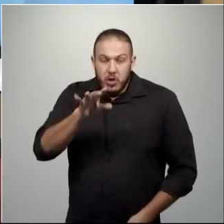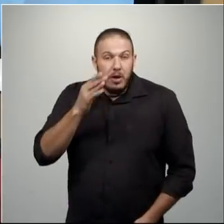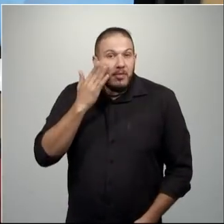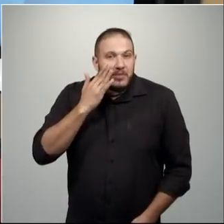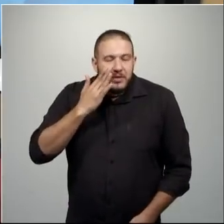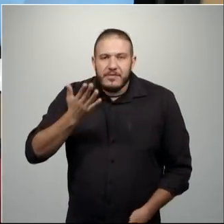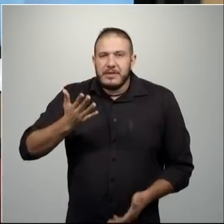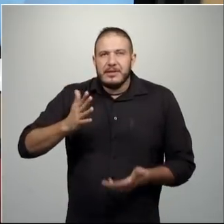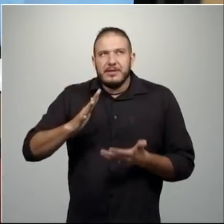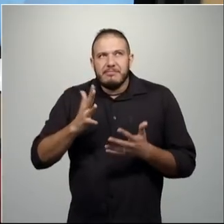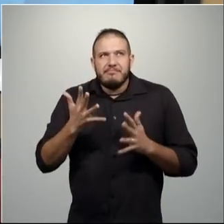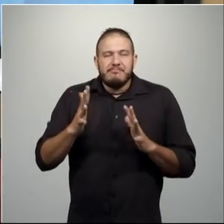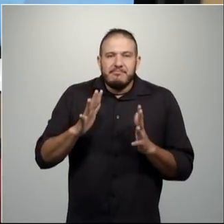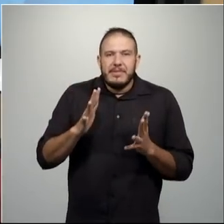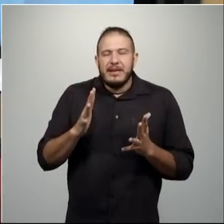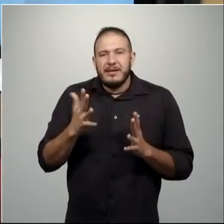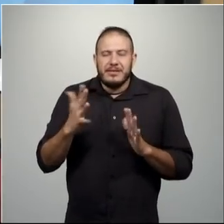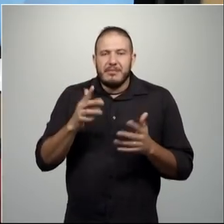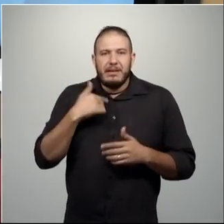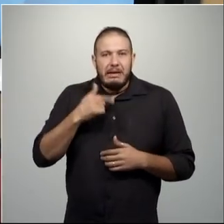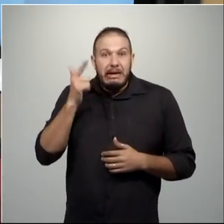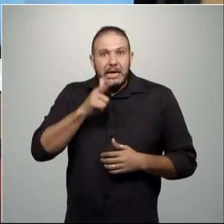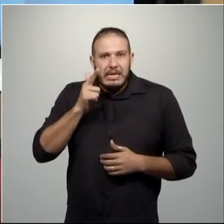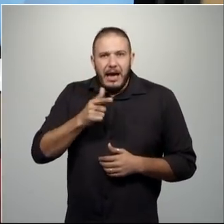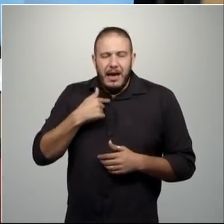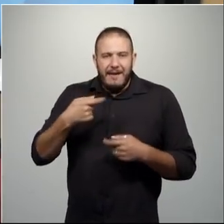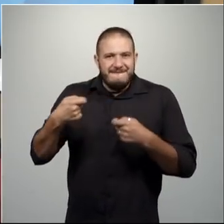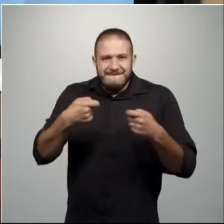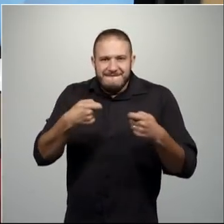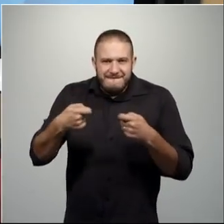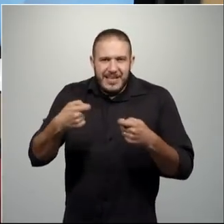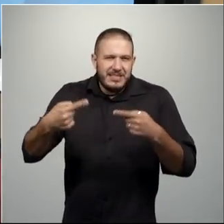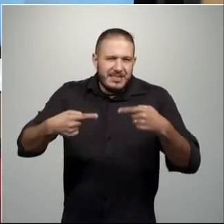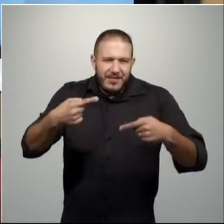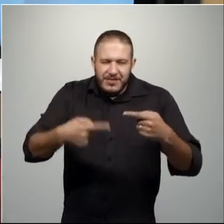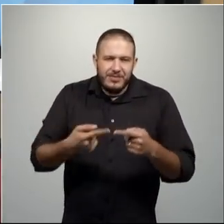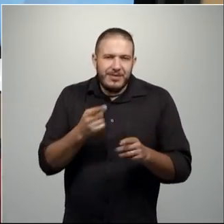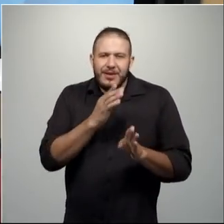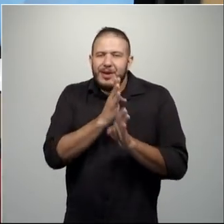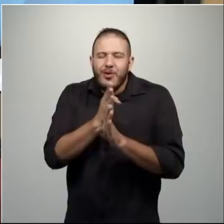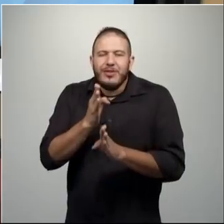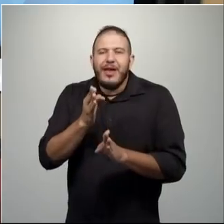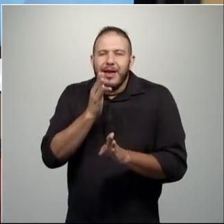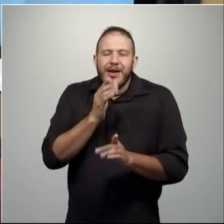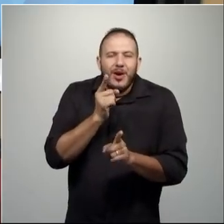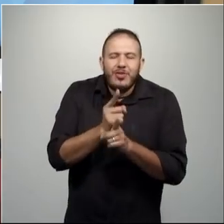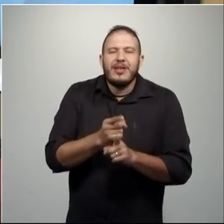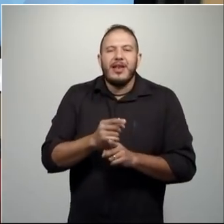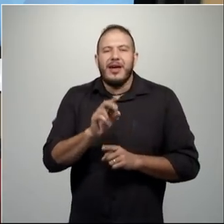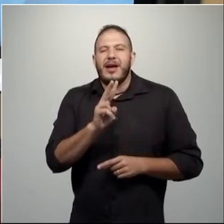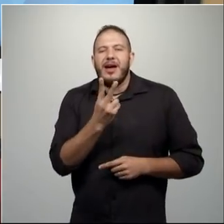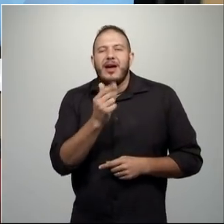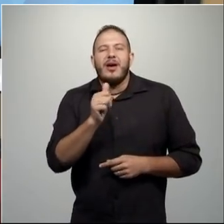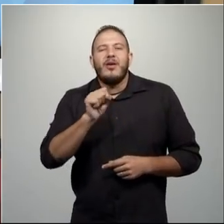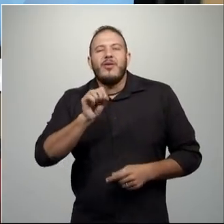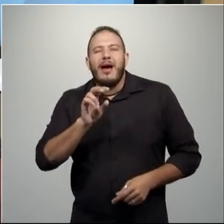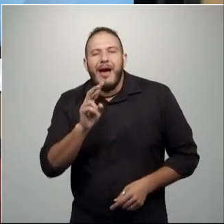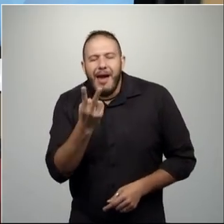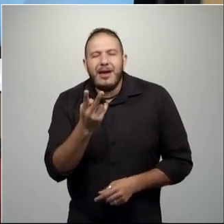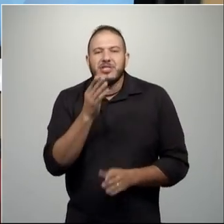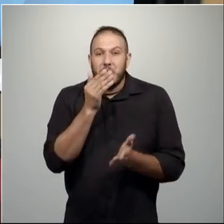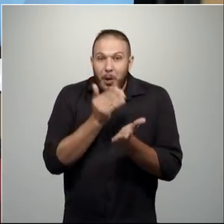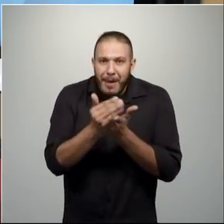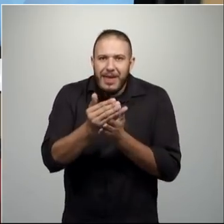a ganhar esse desafio é computacional achar e mexe que comece com 42 bits